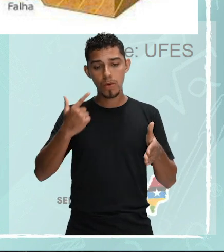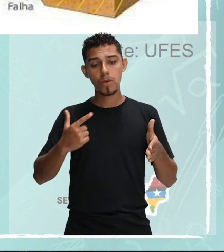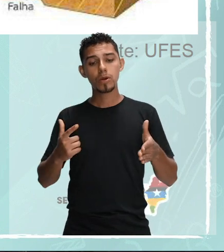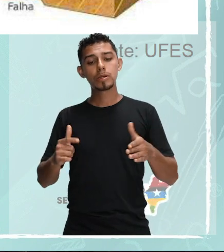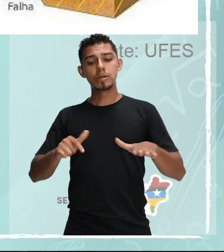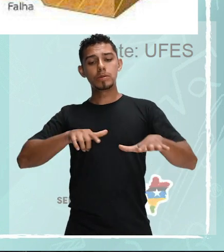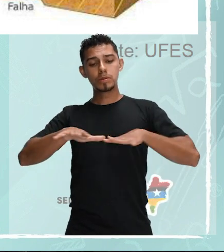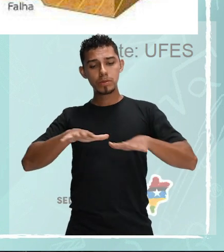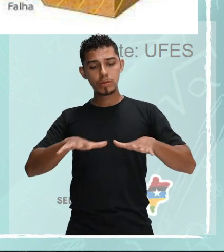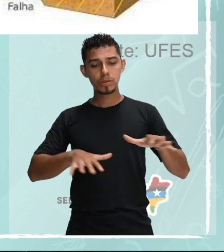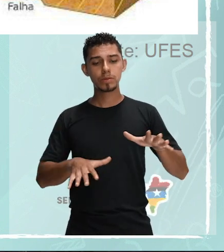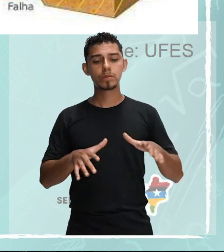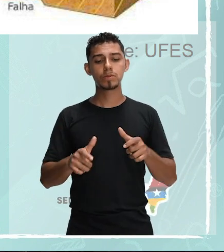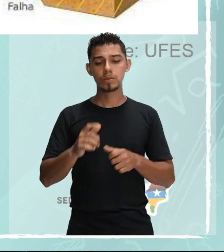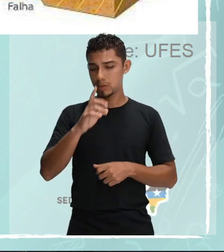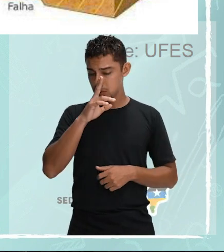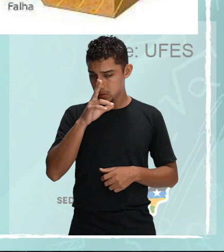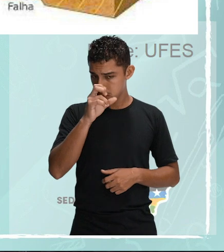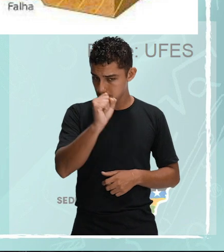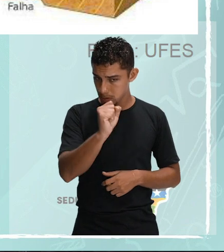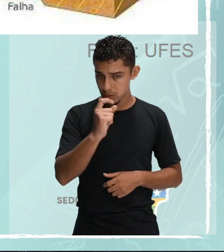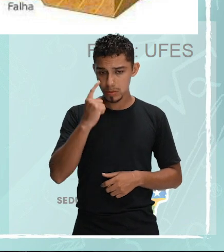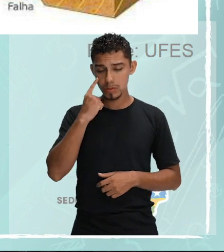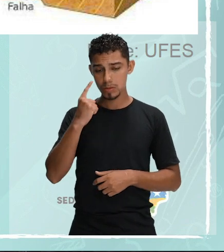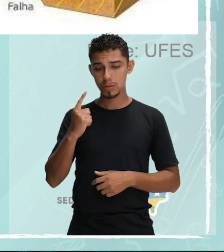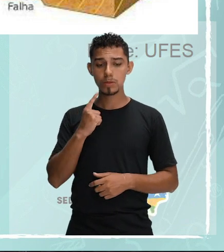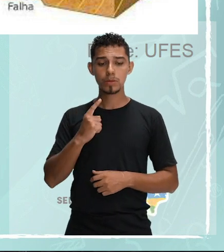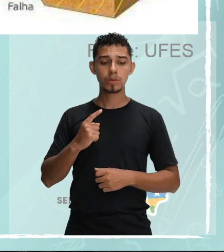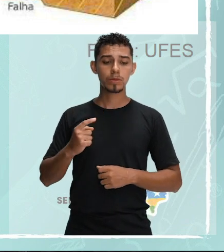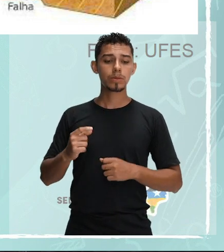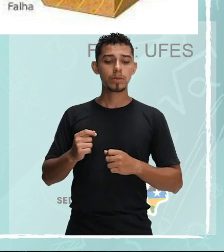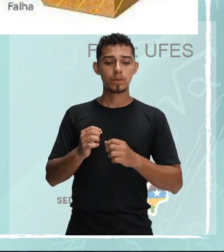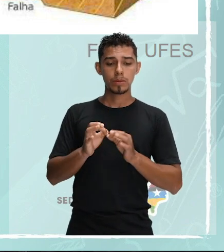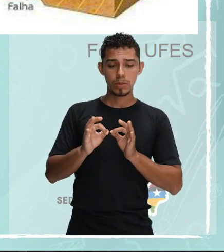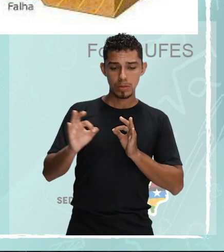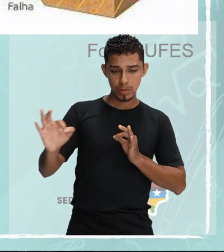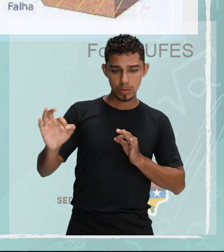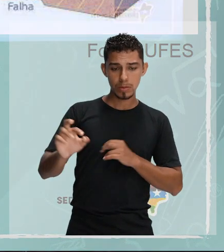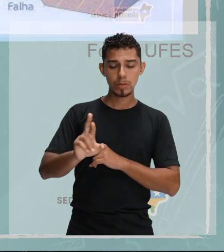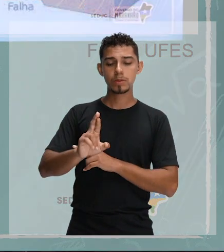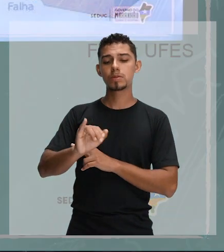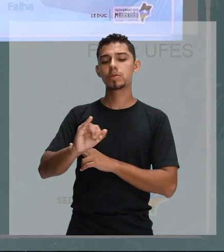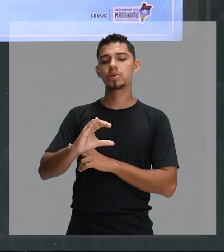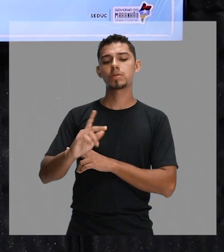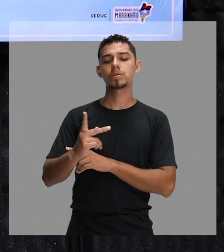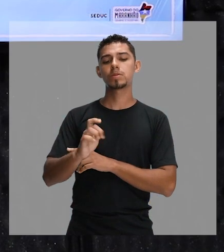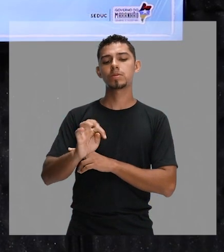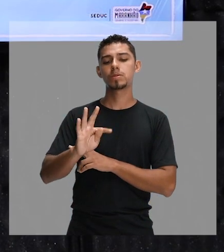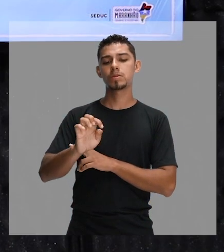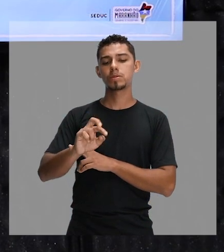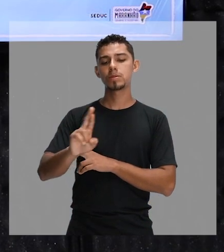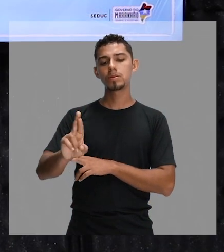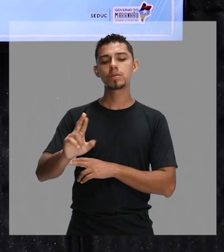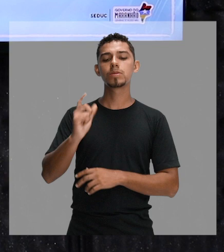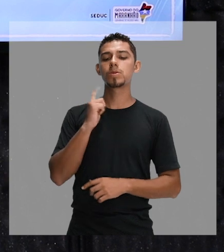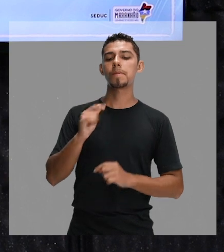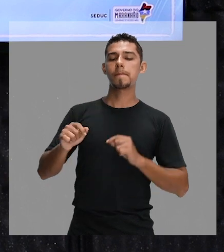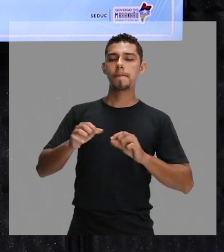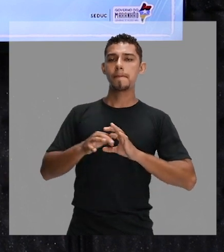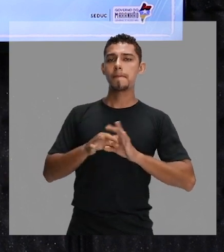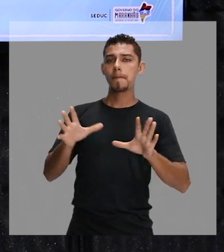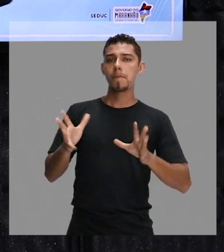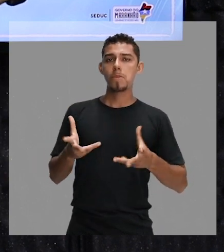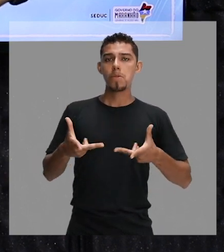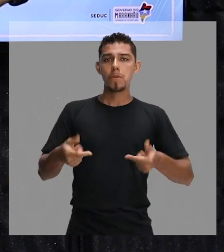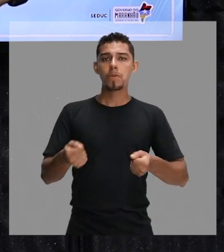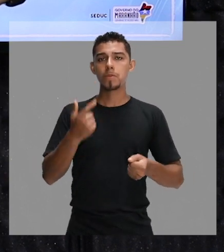A intensidade dos terremotos é dada pela escala Richter, que mede a quantidade de energia liberada em cada terremoto. Então, basicamente, eu